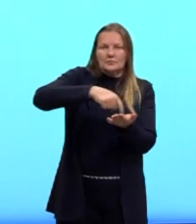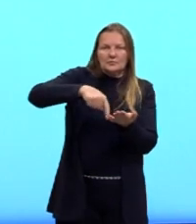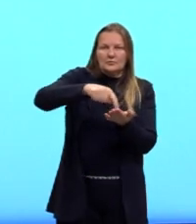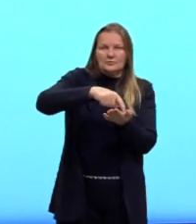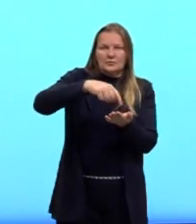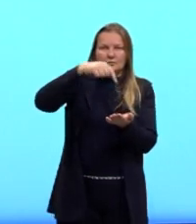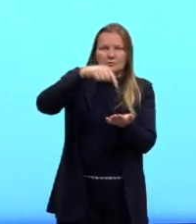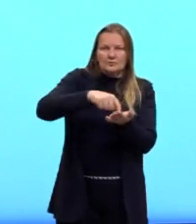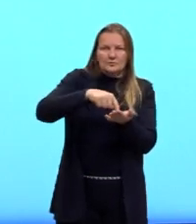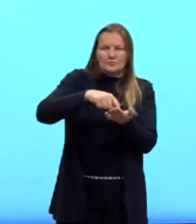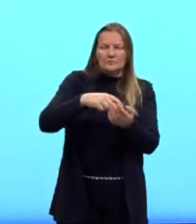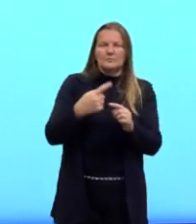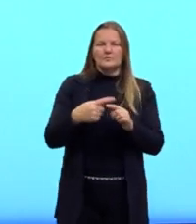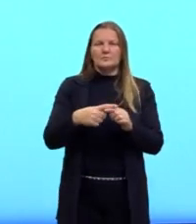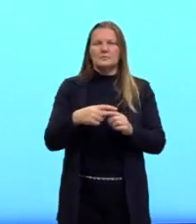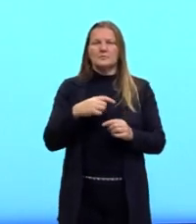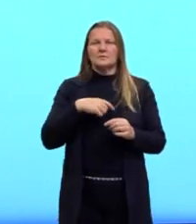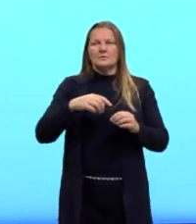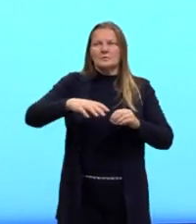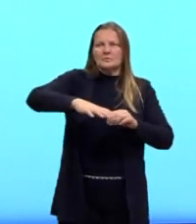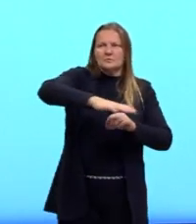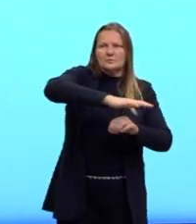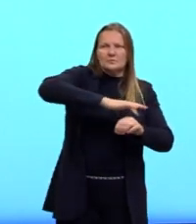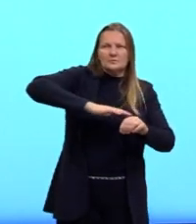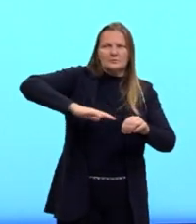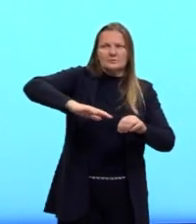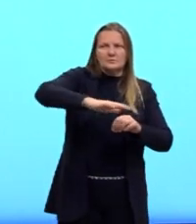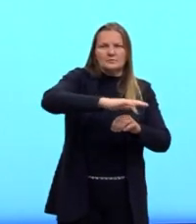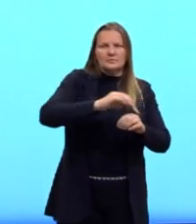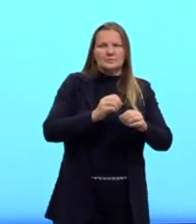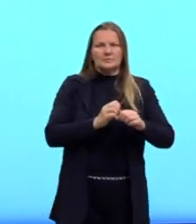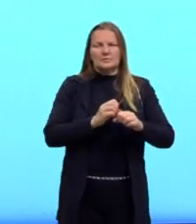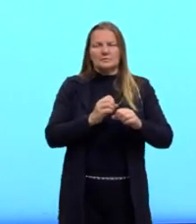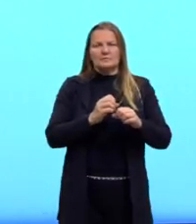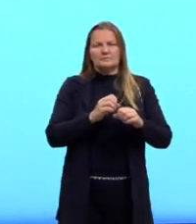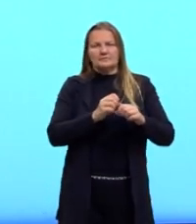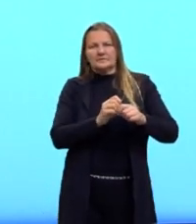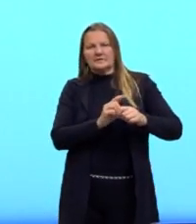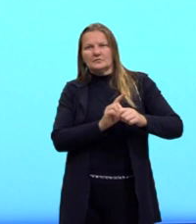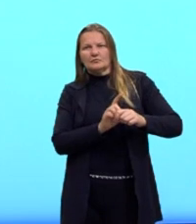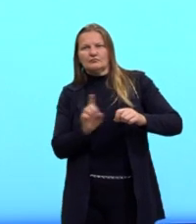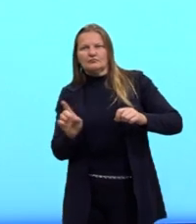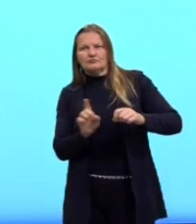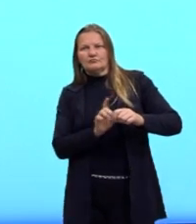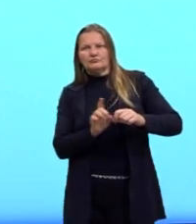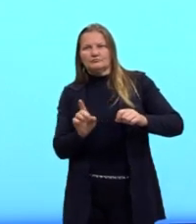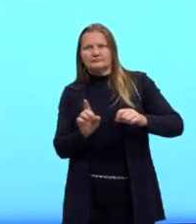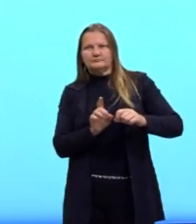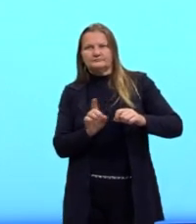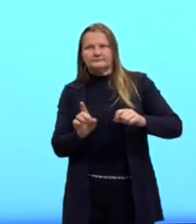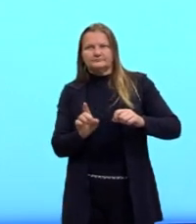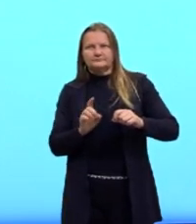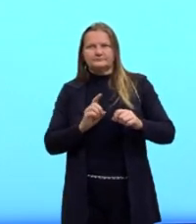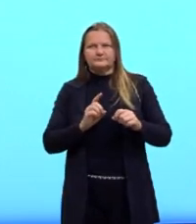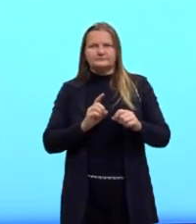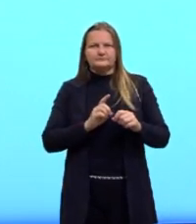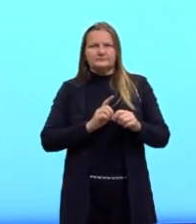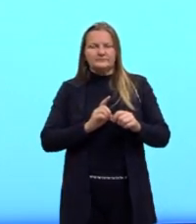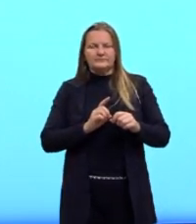que que isso quer dizer? Que o meu campo magnético ele está saindo deste plano. Então ele está vindo para frente,